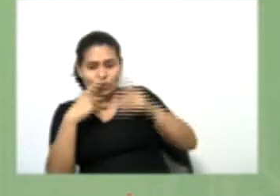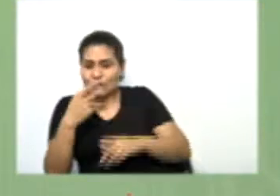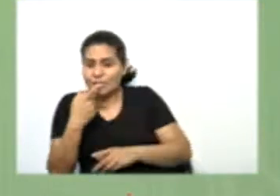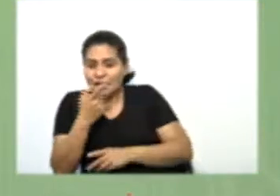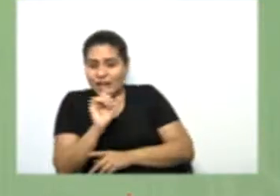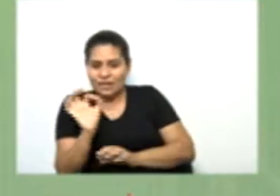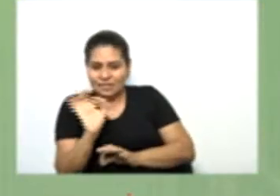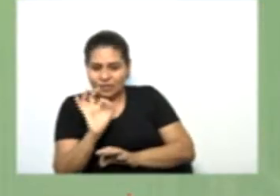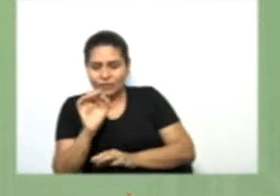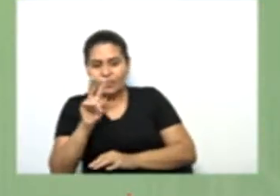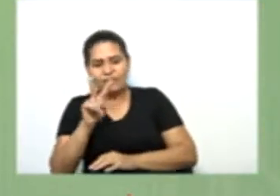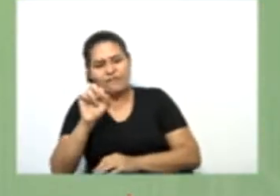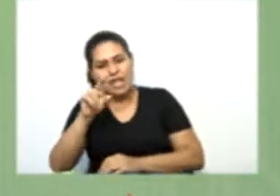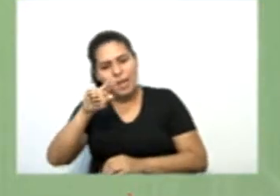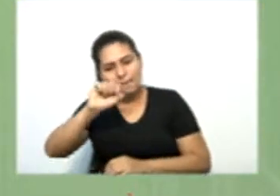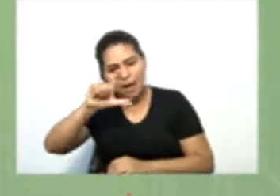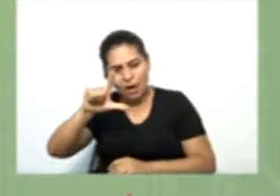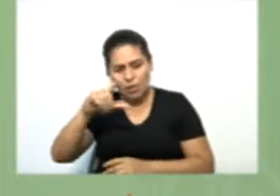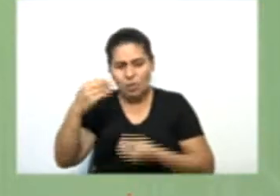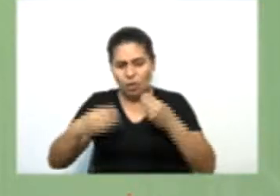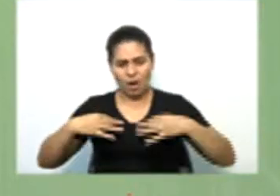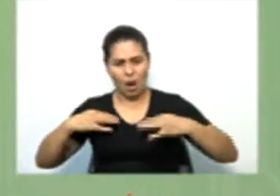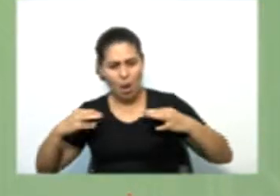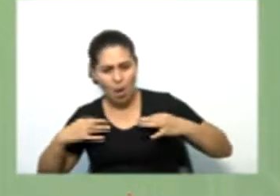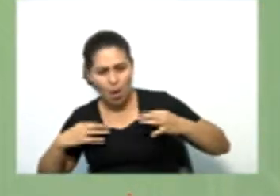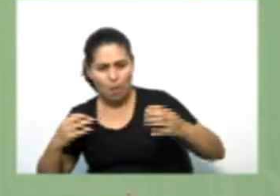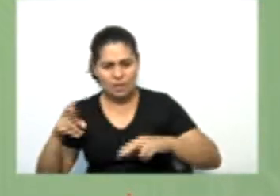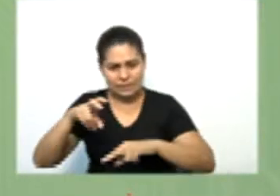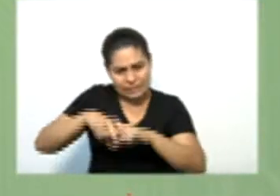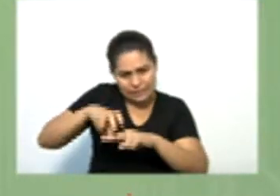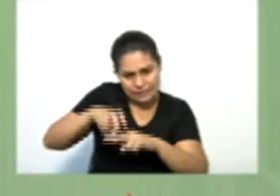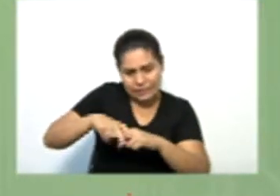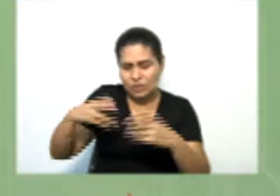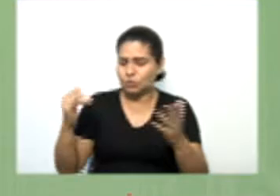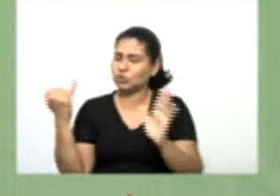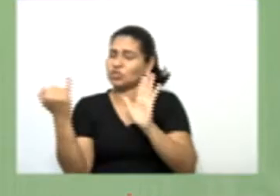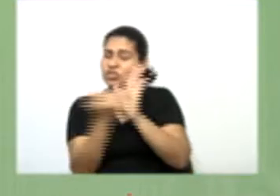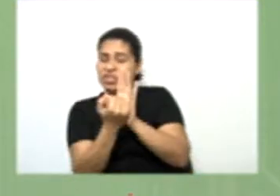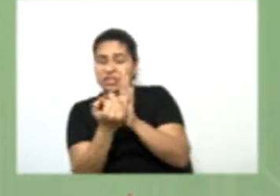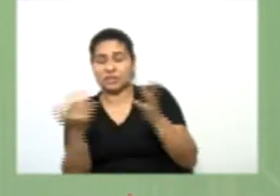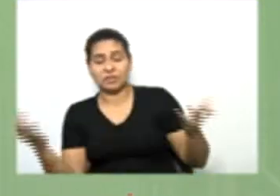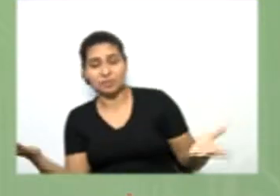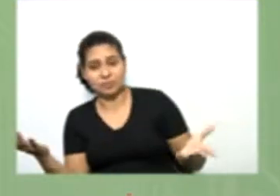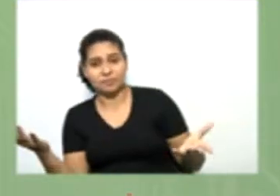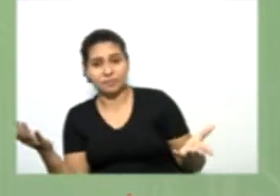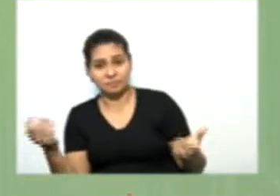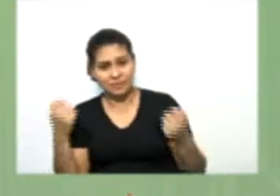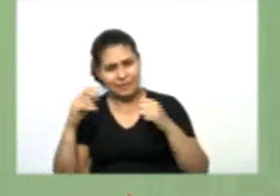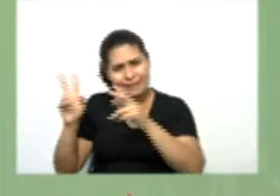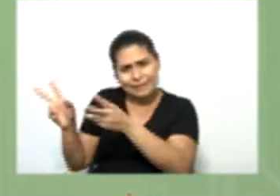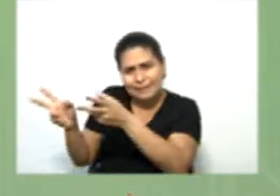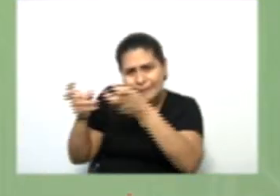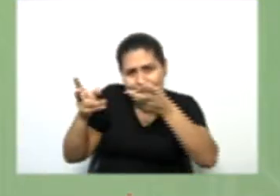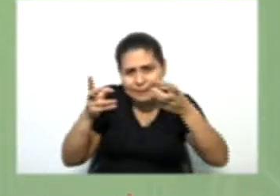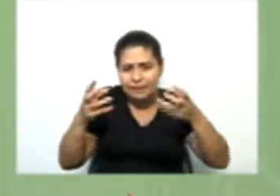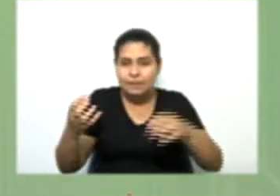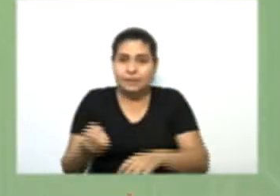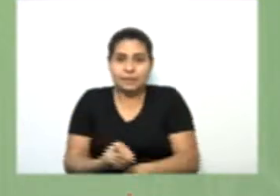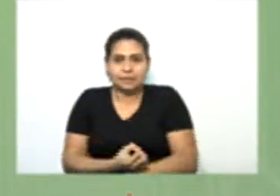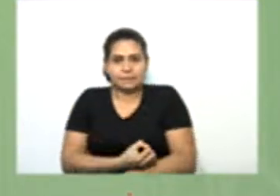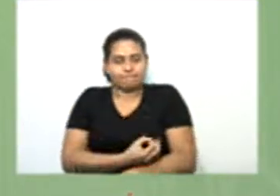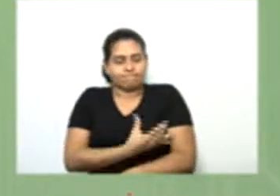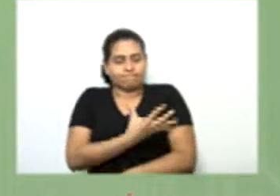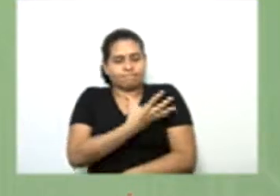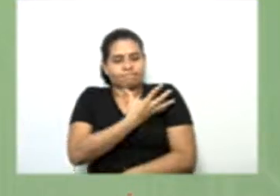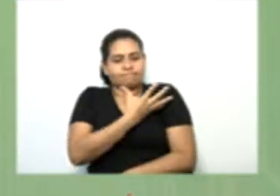Na atitude da pessoa, na forma como ela está vestida, sentada, né, nos trejeitos e assim vai. Prestar atenção nas